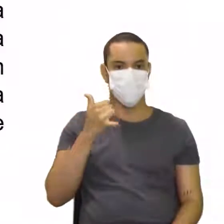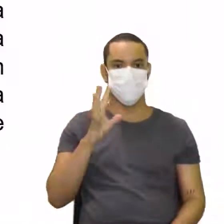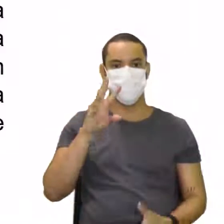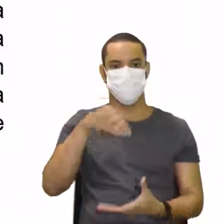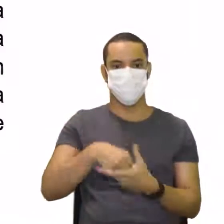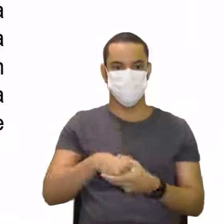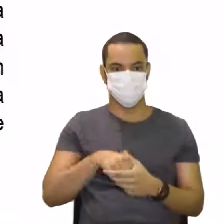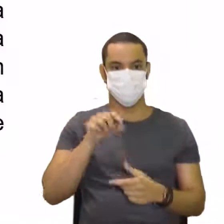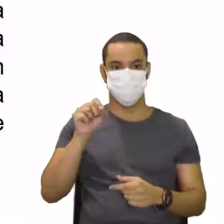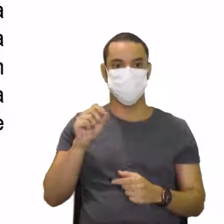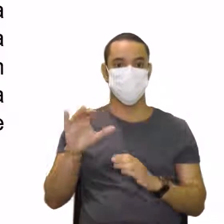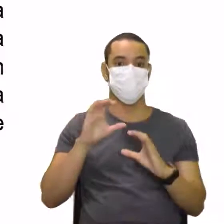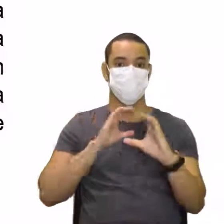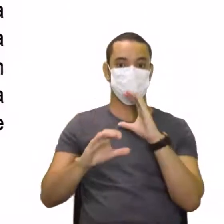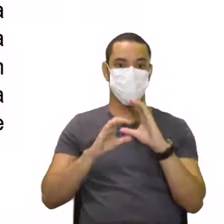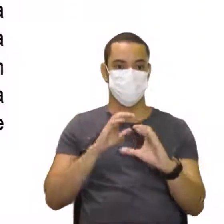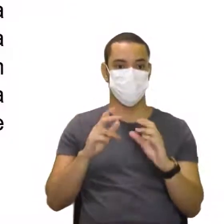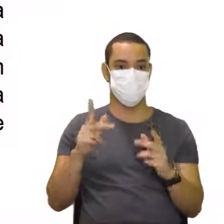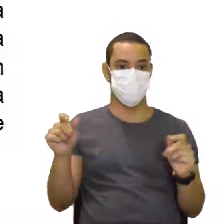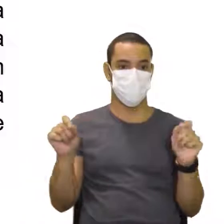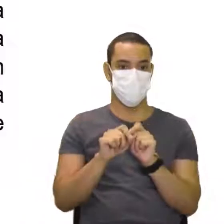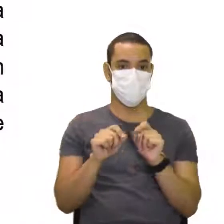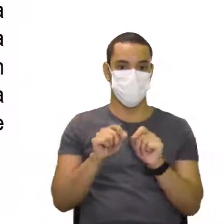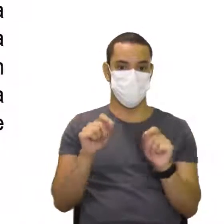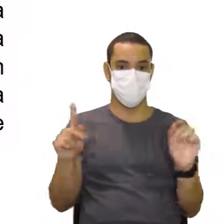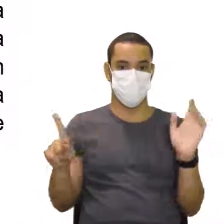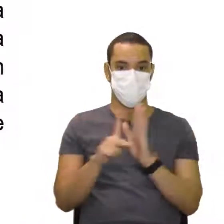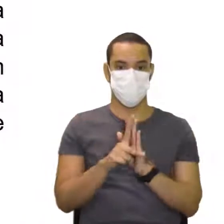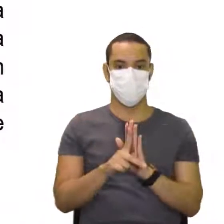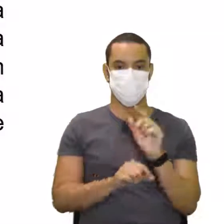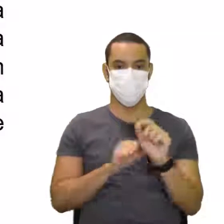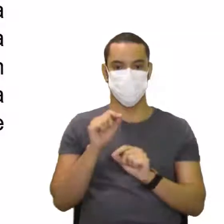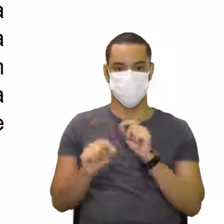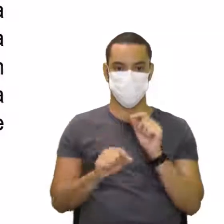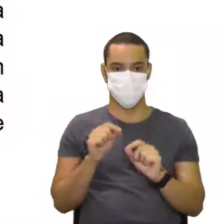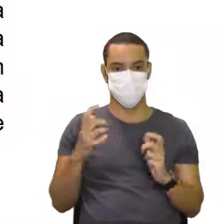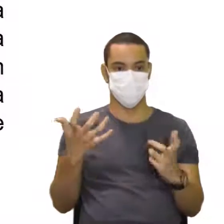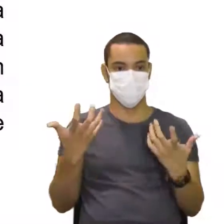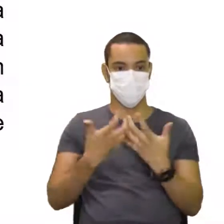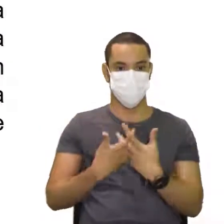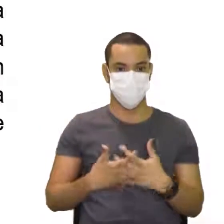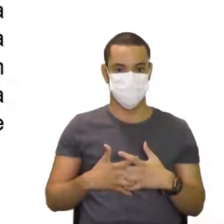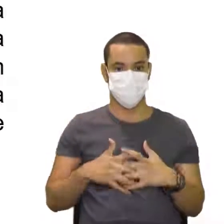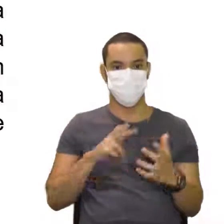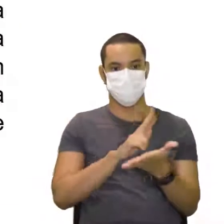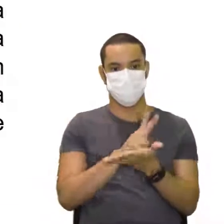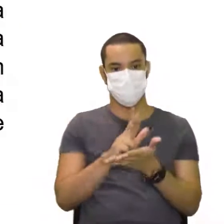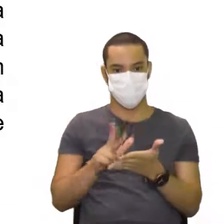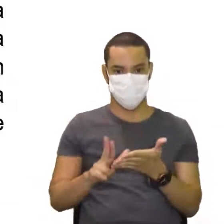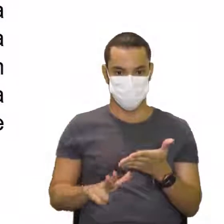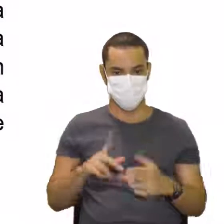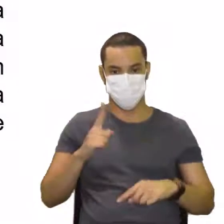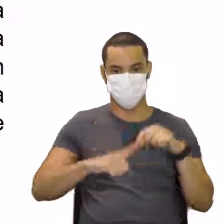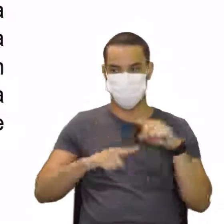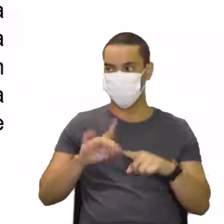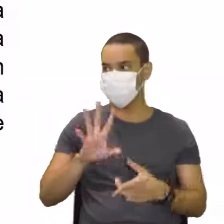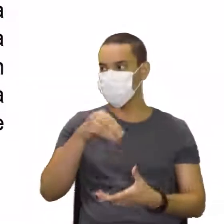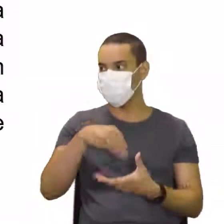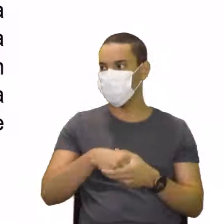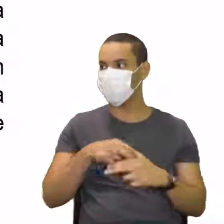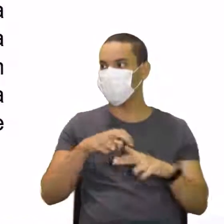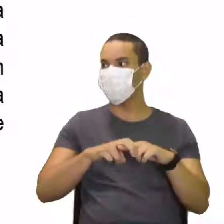rede de telecomunicações projetada para o provisionamento de serviços de telefonia móvel, ou seja,